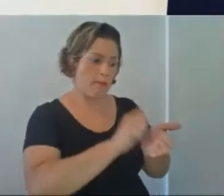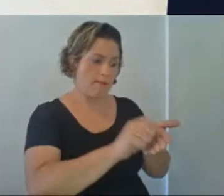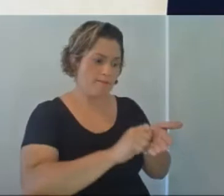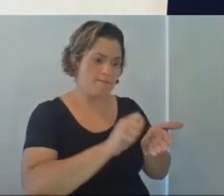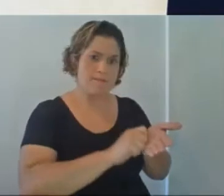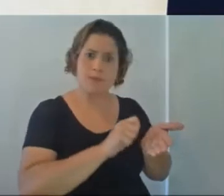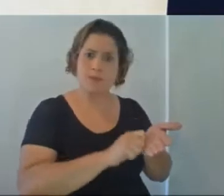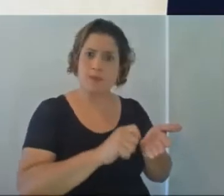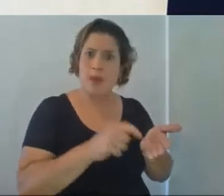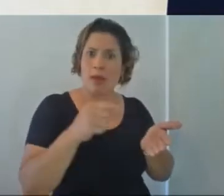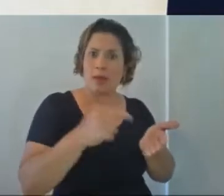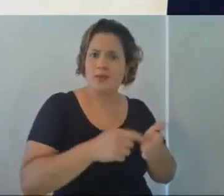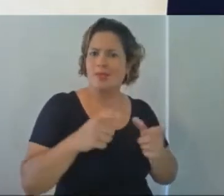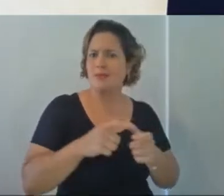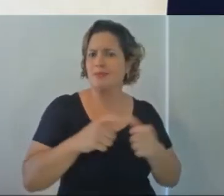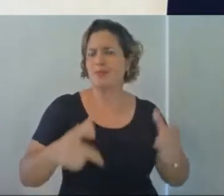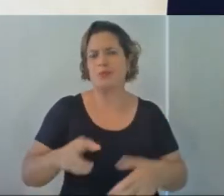romances